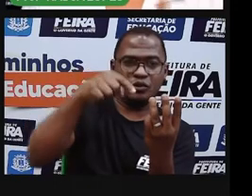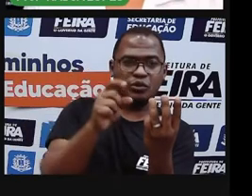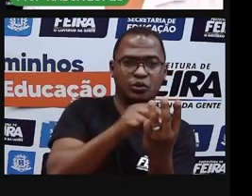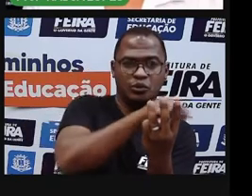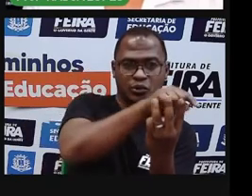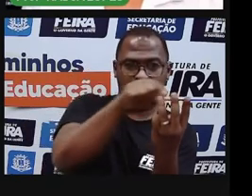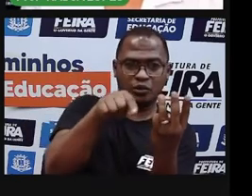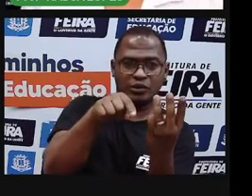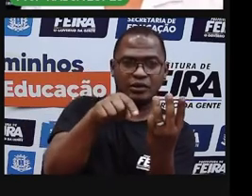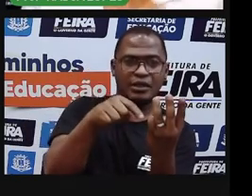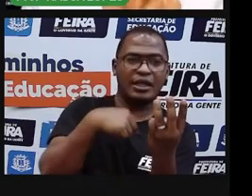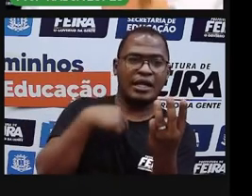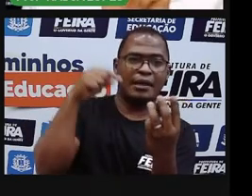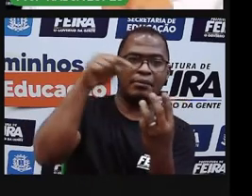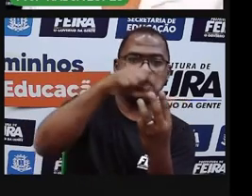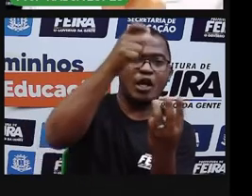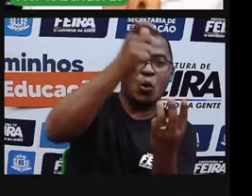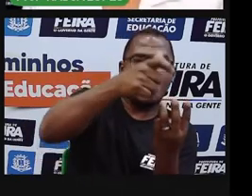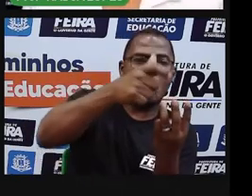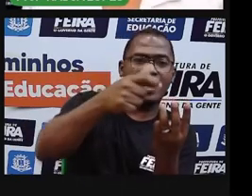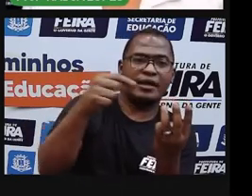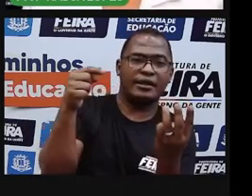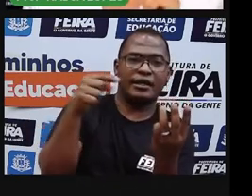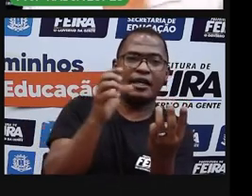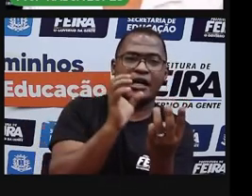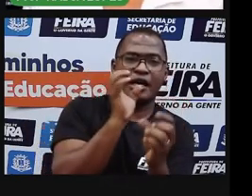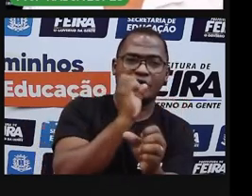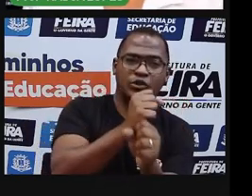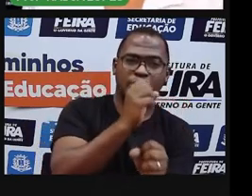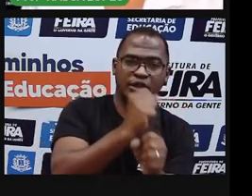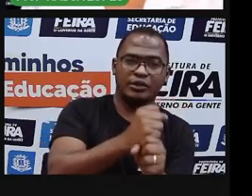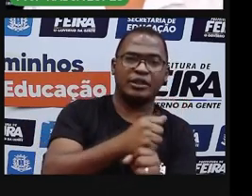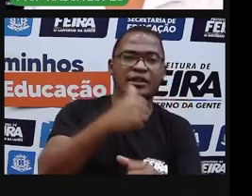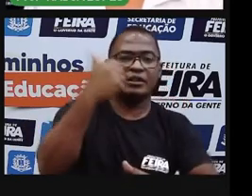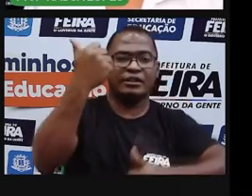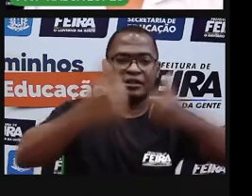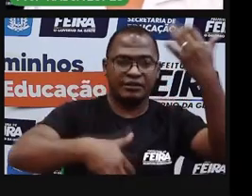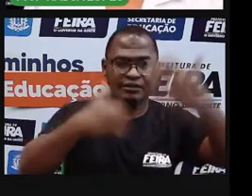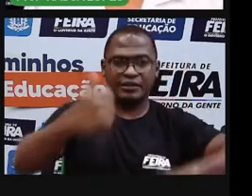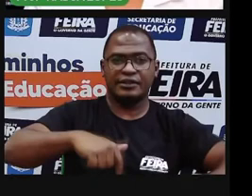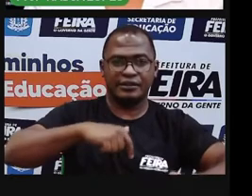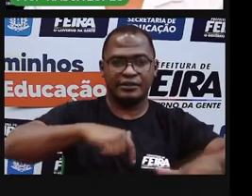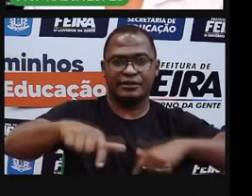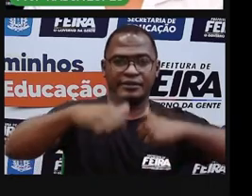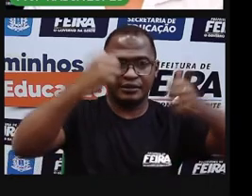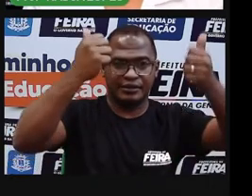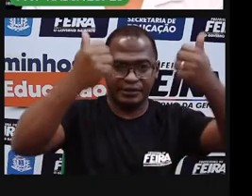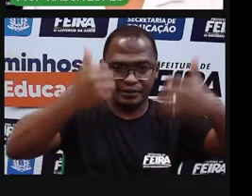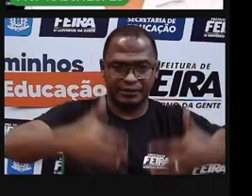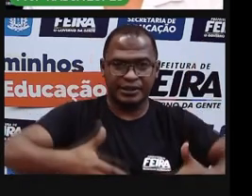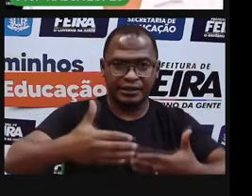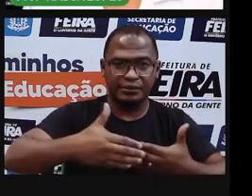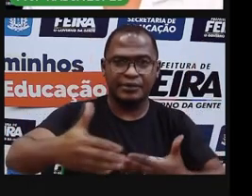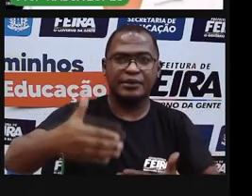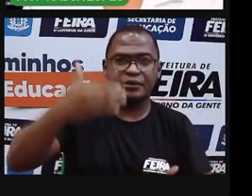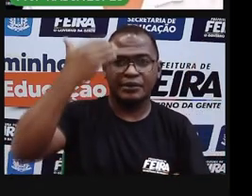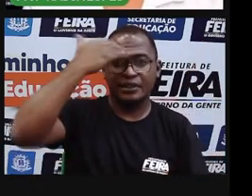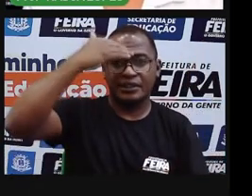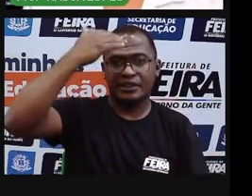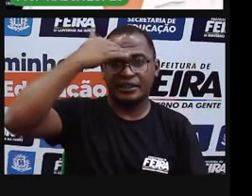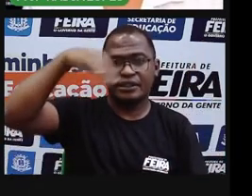ele é o valor relativo isso é importante a gente lembrar a gente vai trabalhar mais um pouco não na próxima aula para a gente